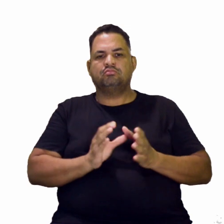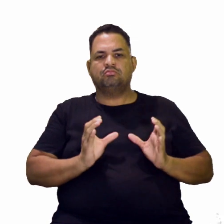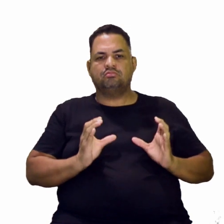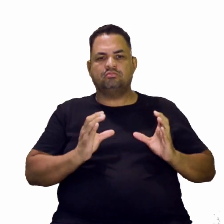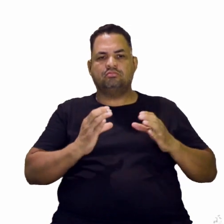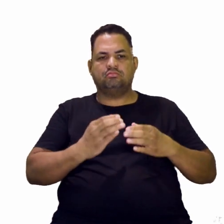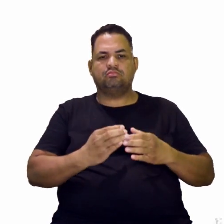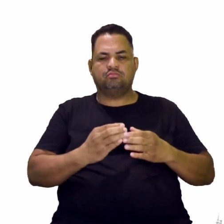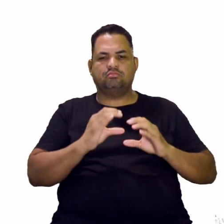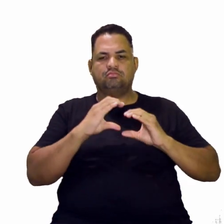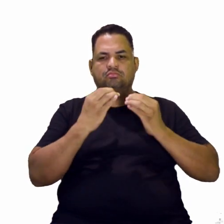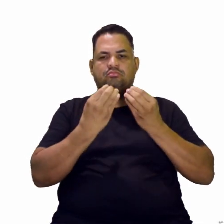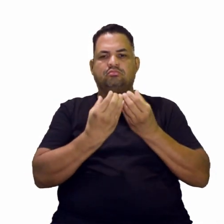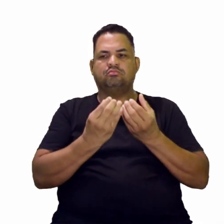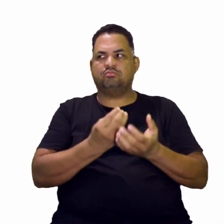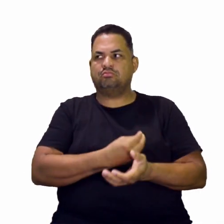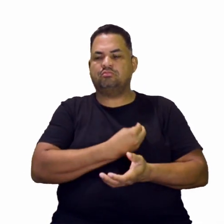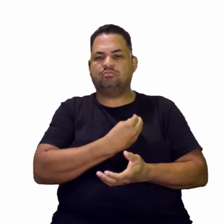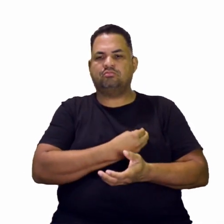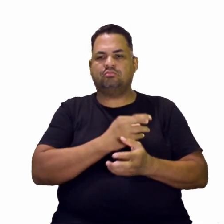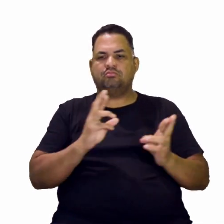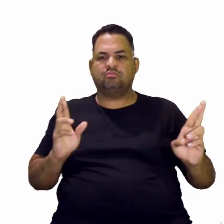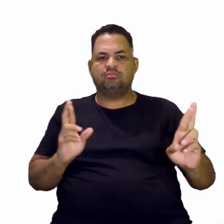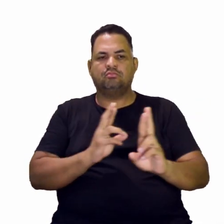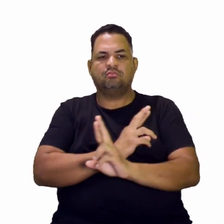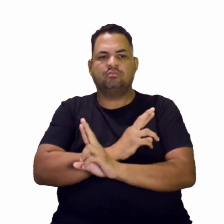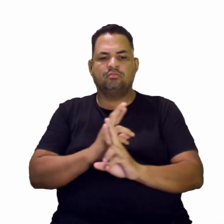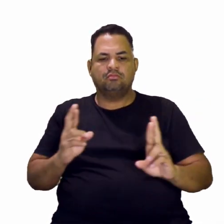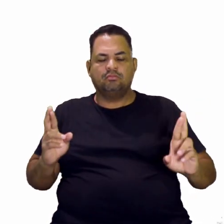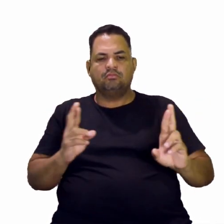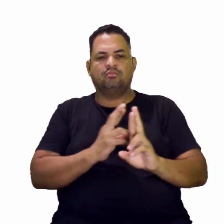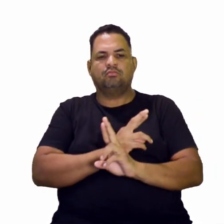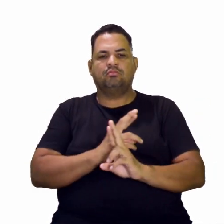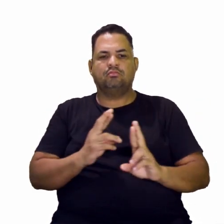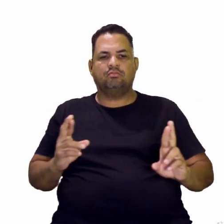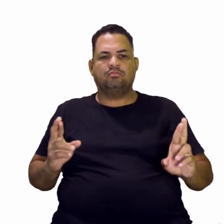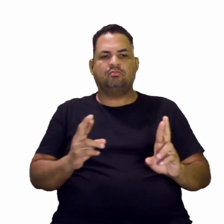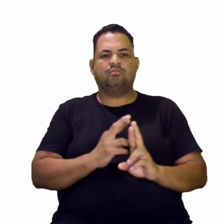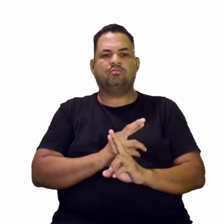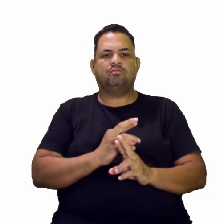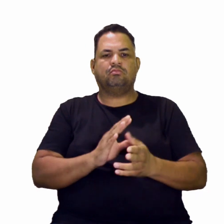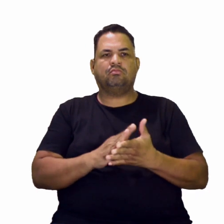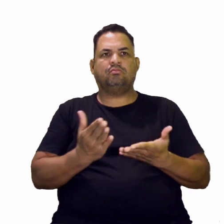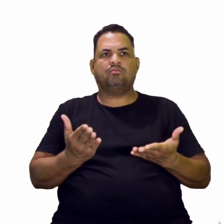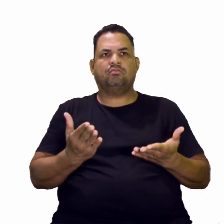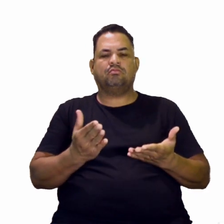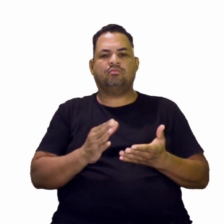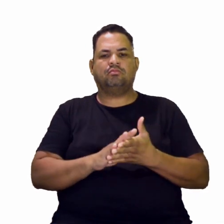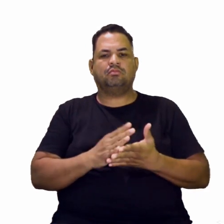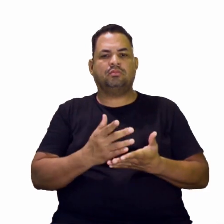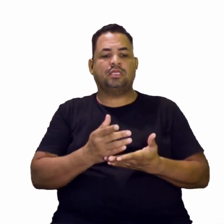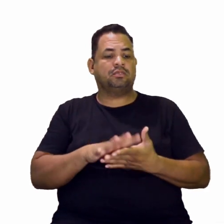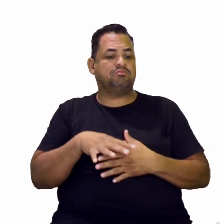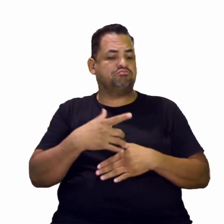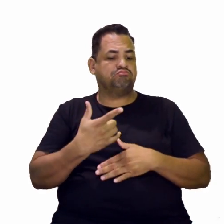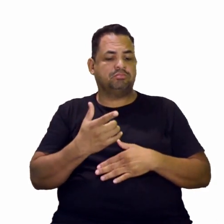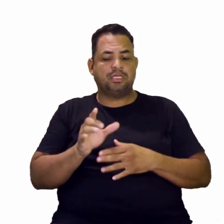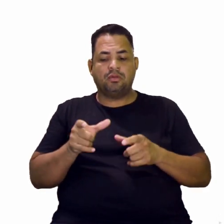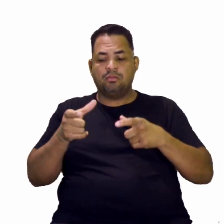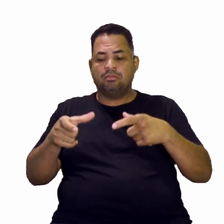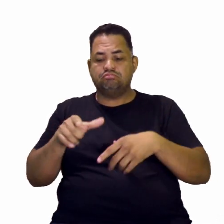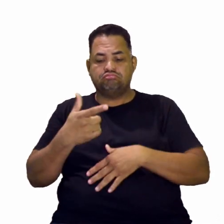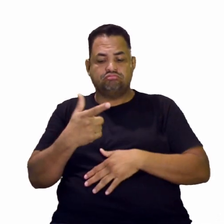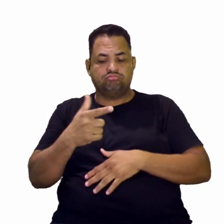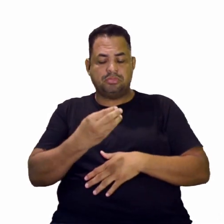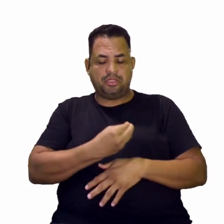conjunto de comunidades de seres vivos em interação recíproca com a parte não viva do ambiente,